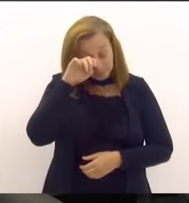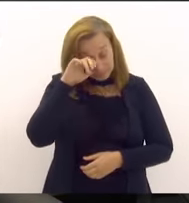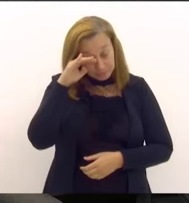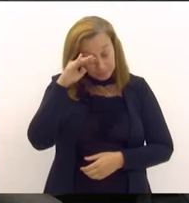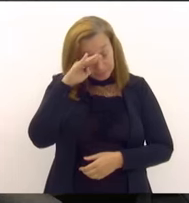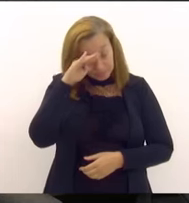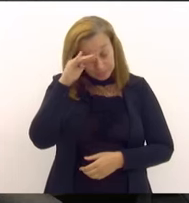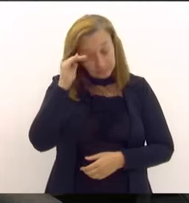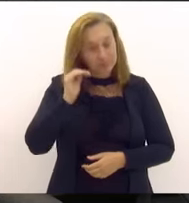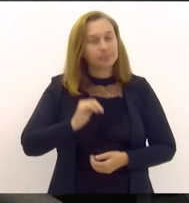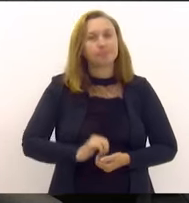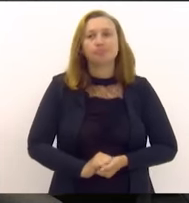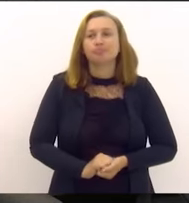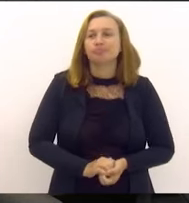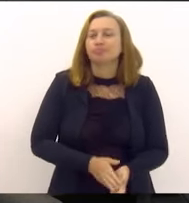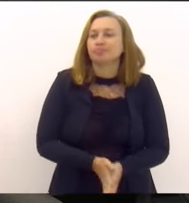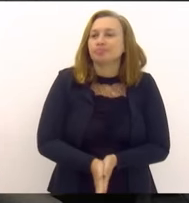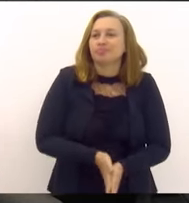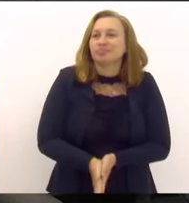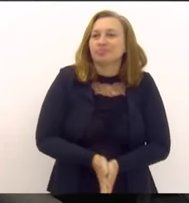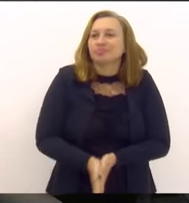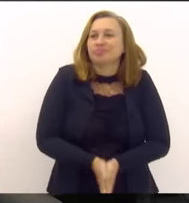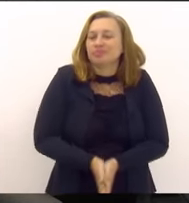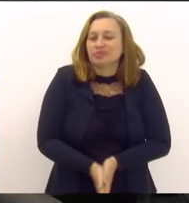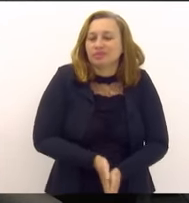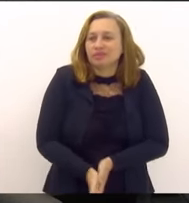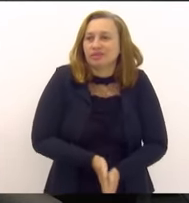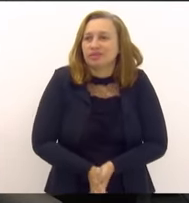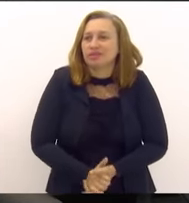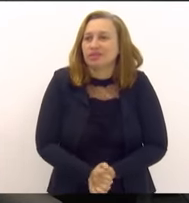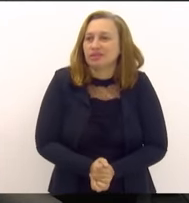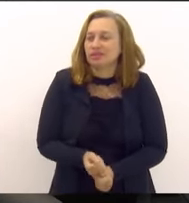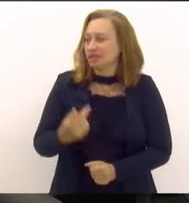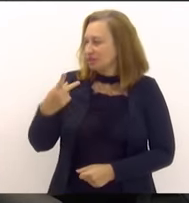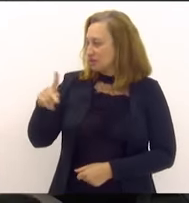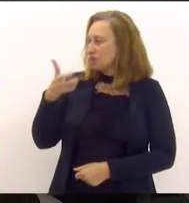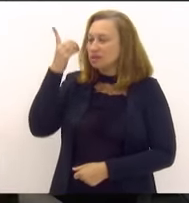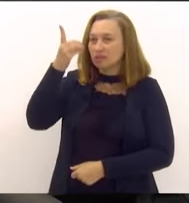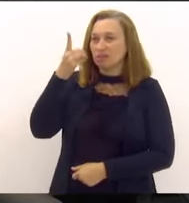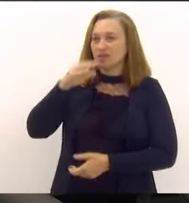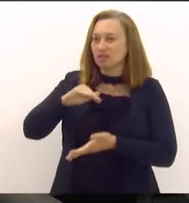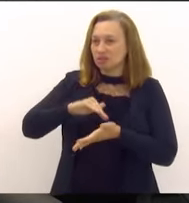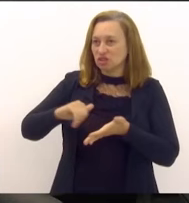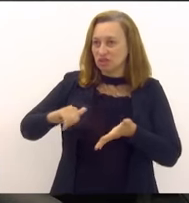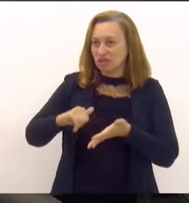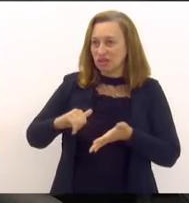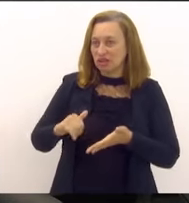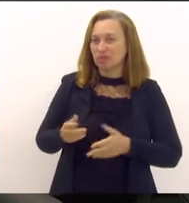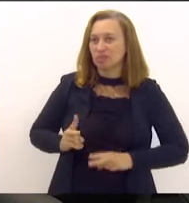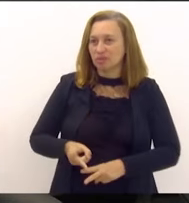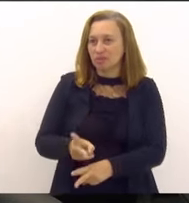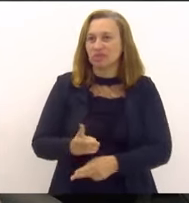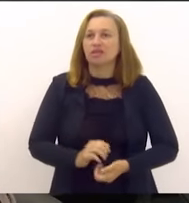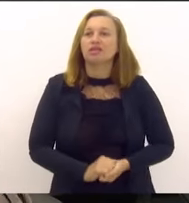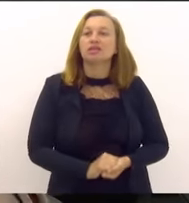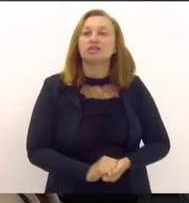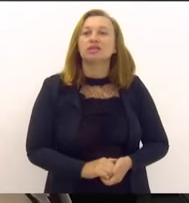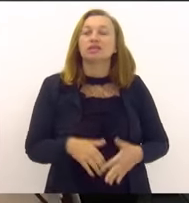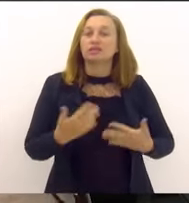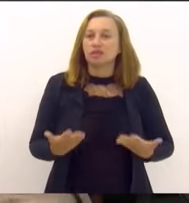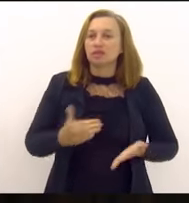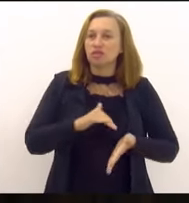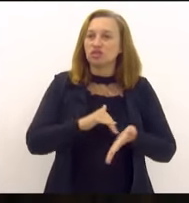emenda... É de Luiz? Para não... É sua, deputado. Então está retirada para prosseguir, senhor. Então,